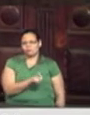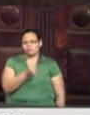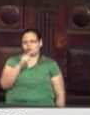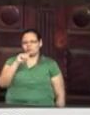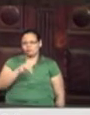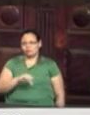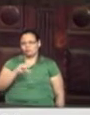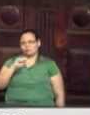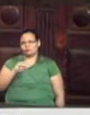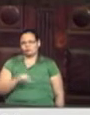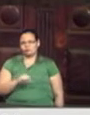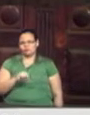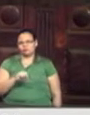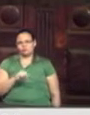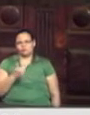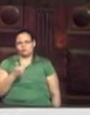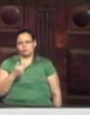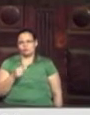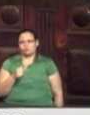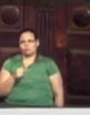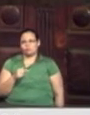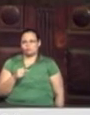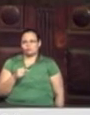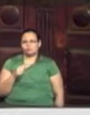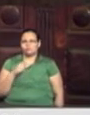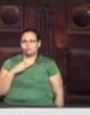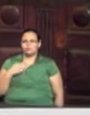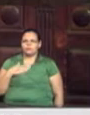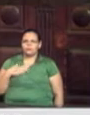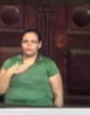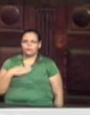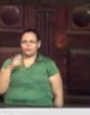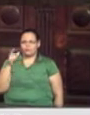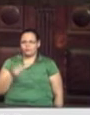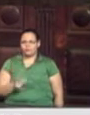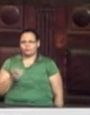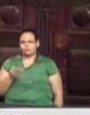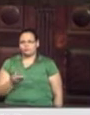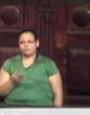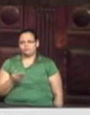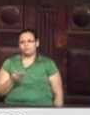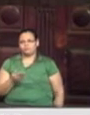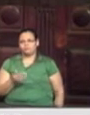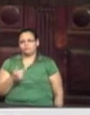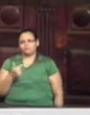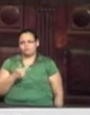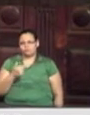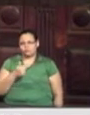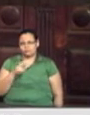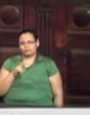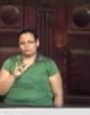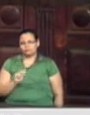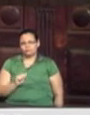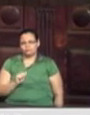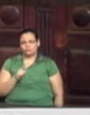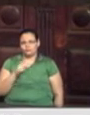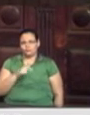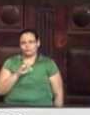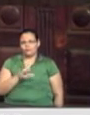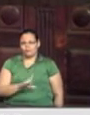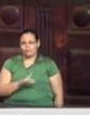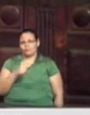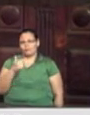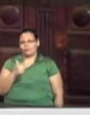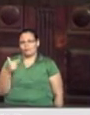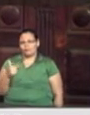698 de 17. Tenho a honra de restituir a Vossa Excelência a segunda via do autógrafo do PL